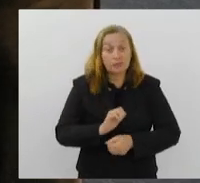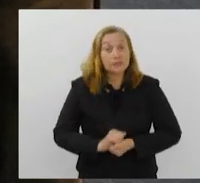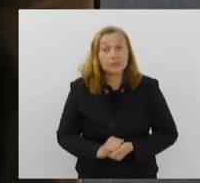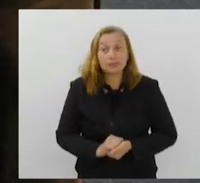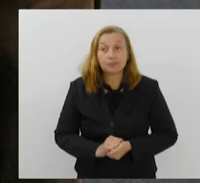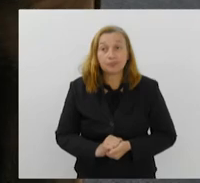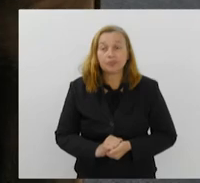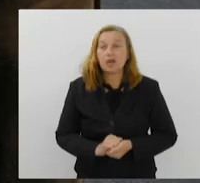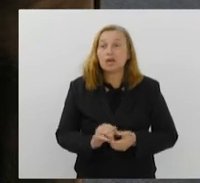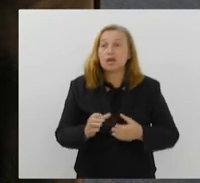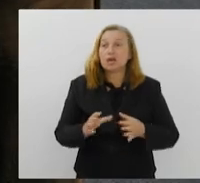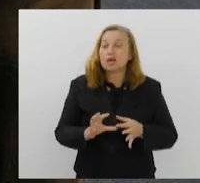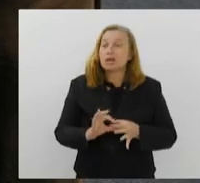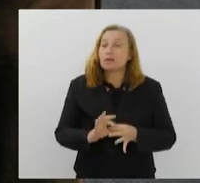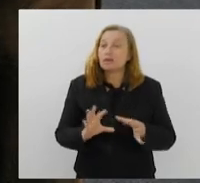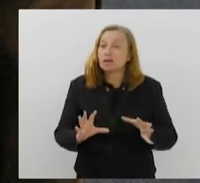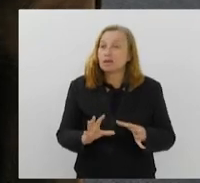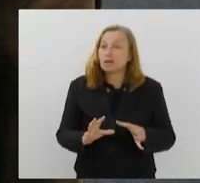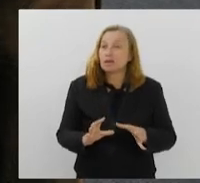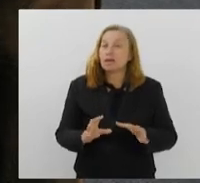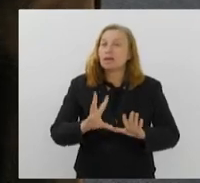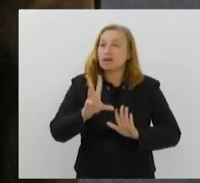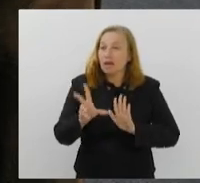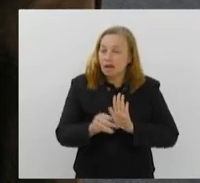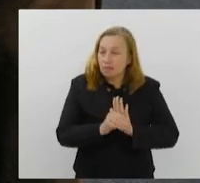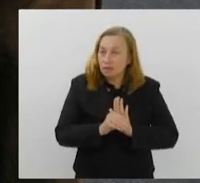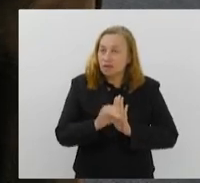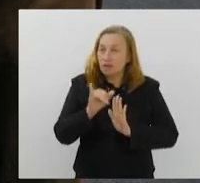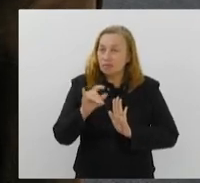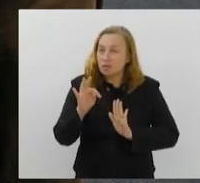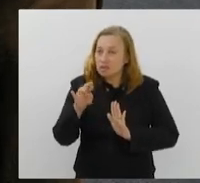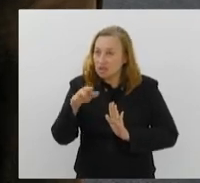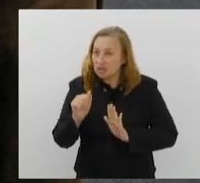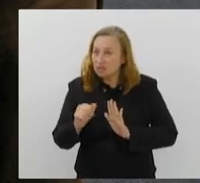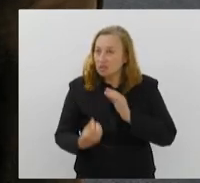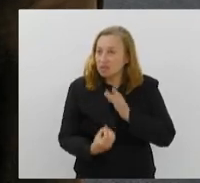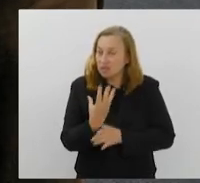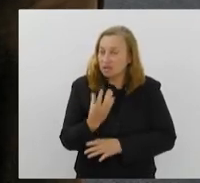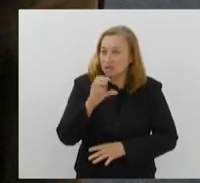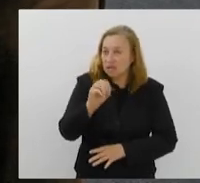que permitiu que a emenda impositiva fosse criada em